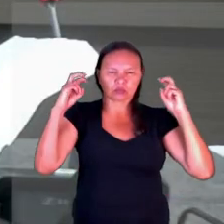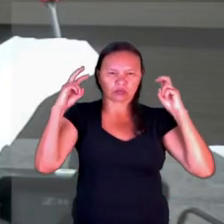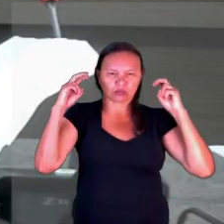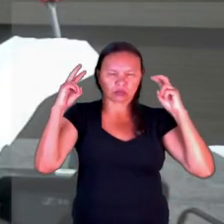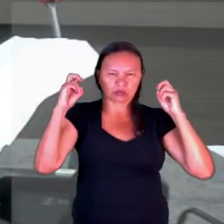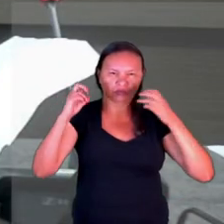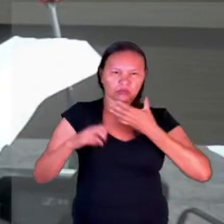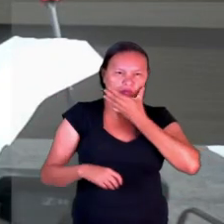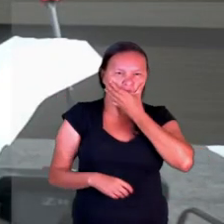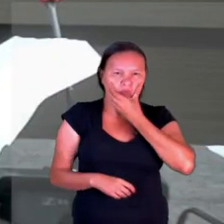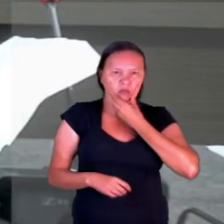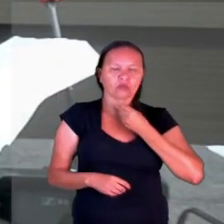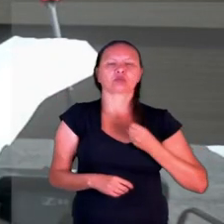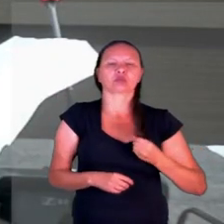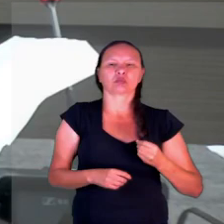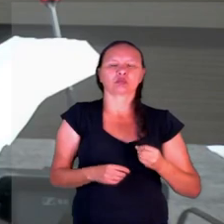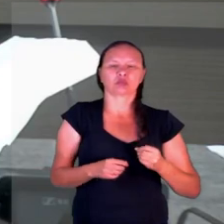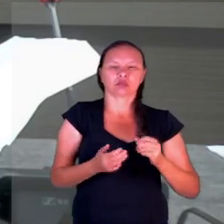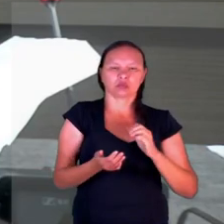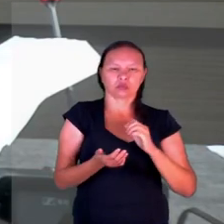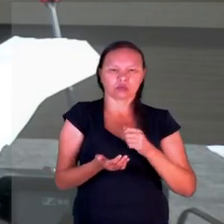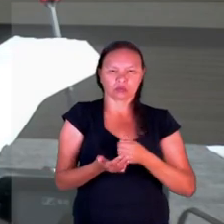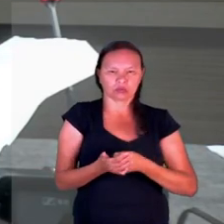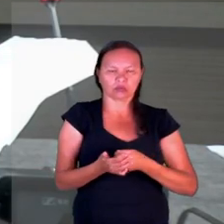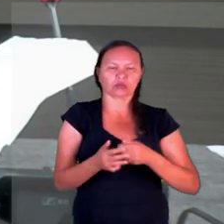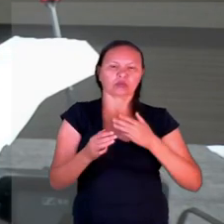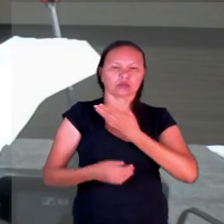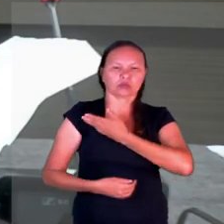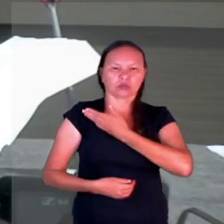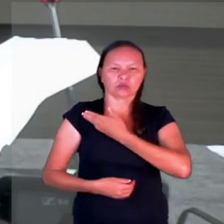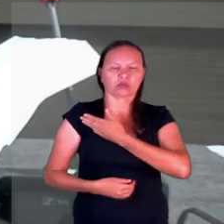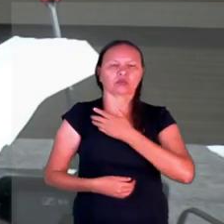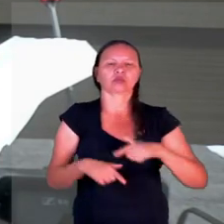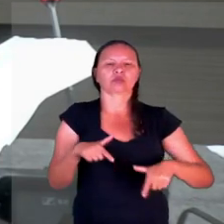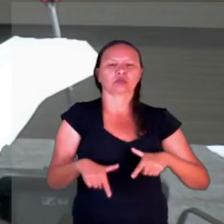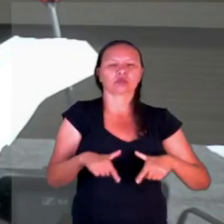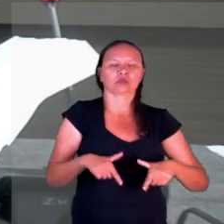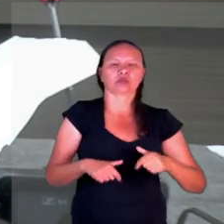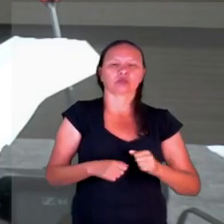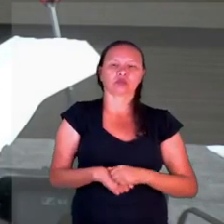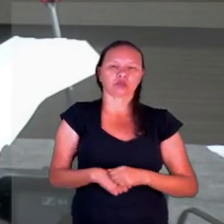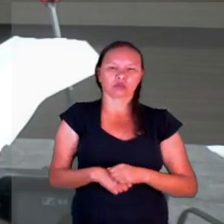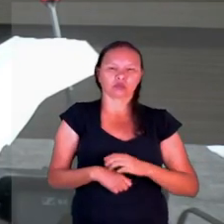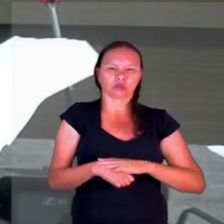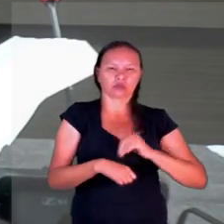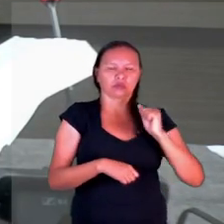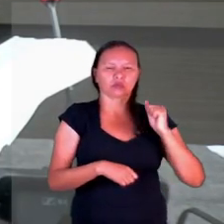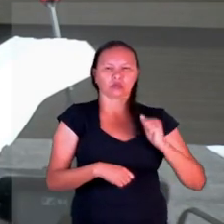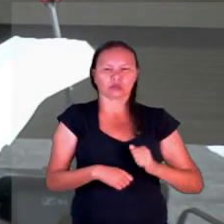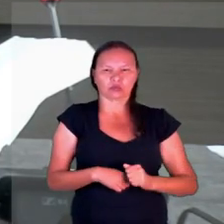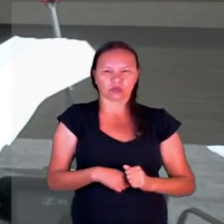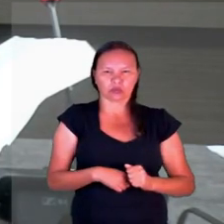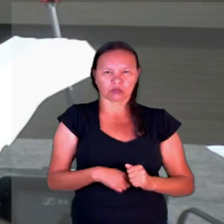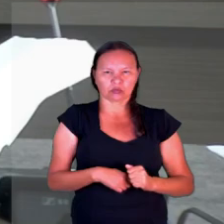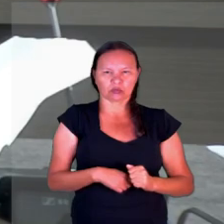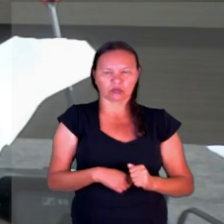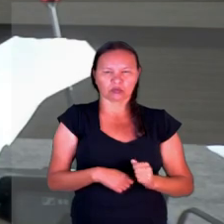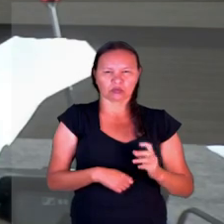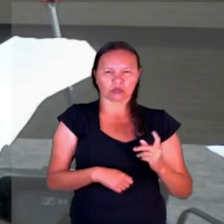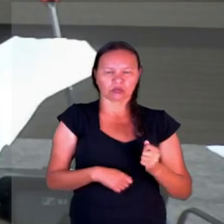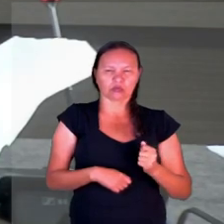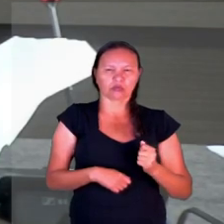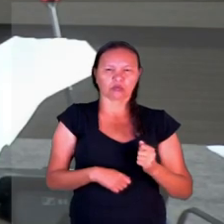homem e de profissional de colega que é o que é o Olímpio chamado carinhosamente por por nós aí de